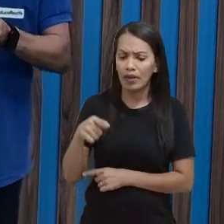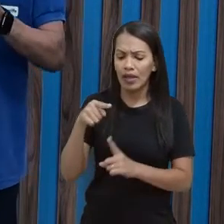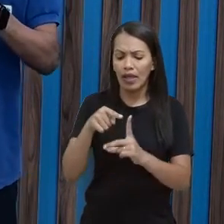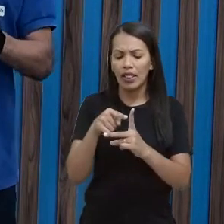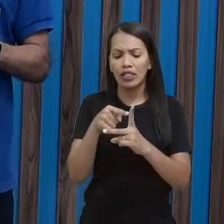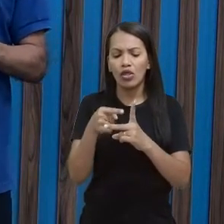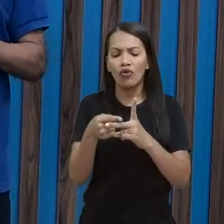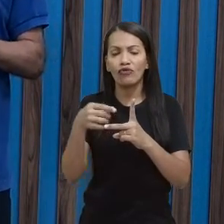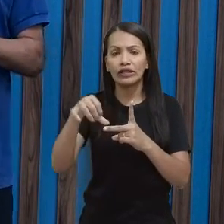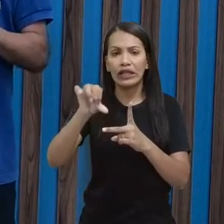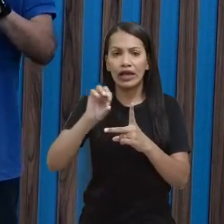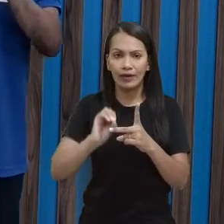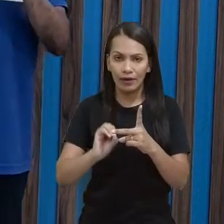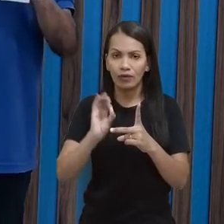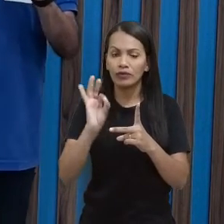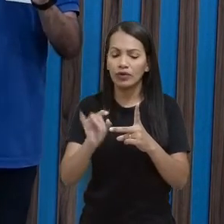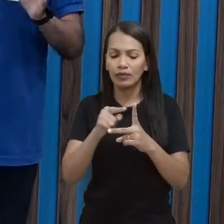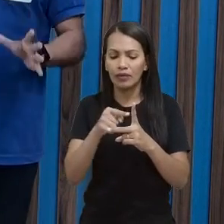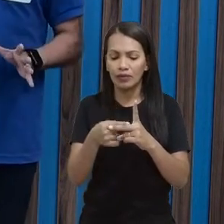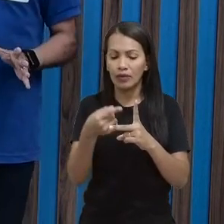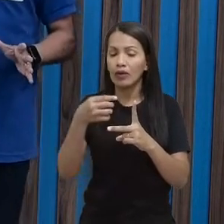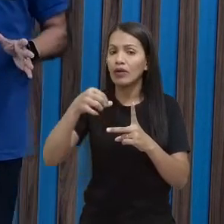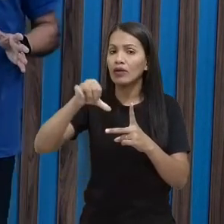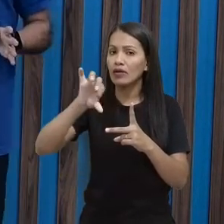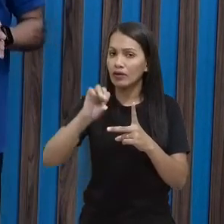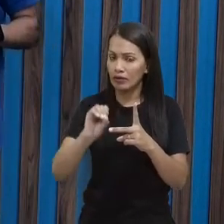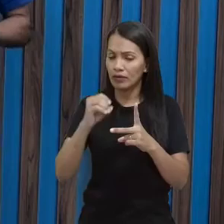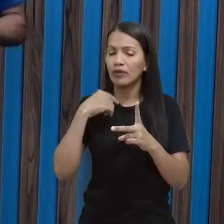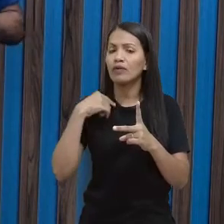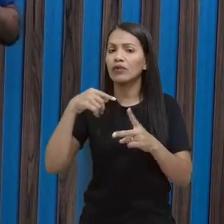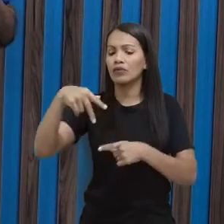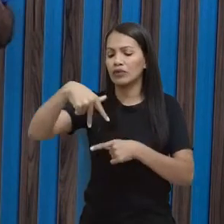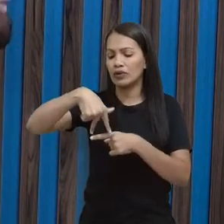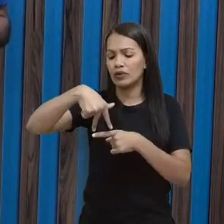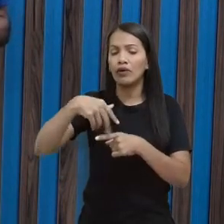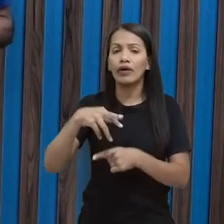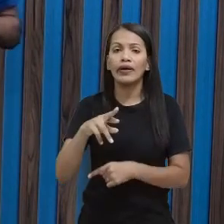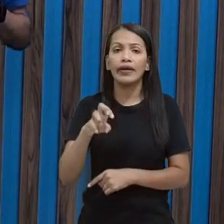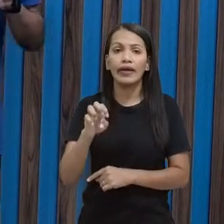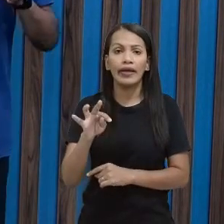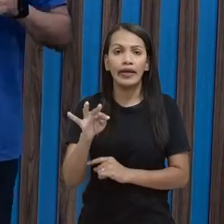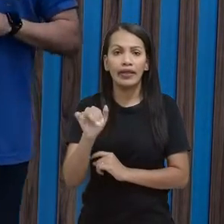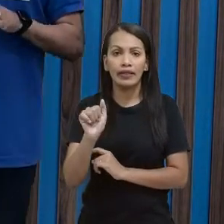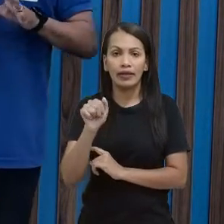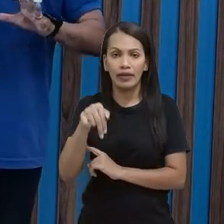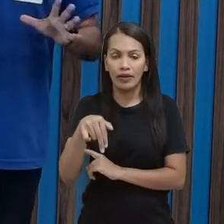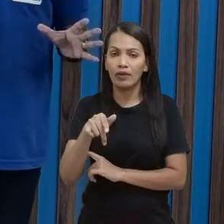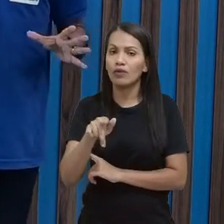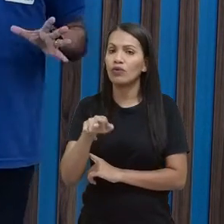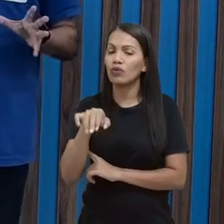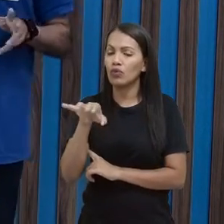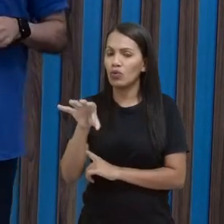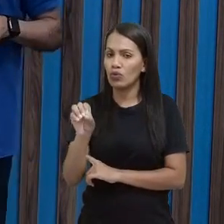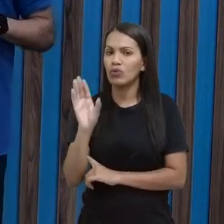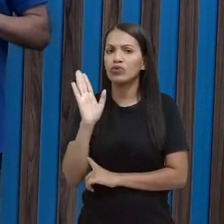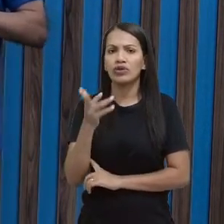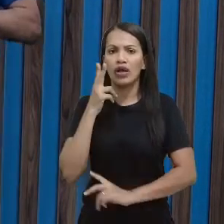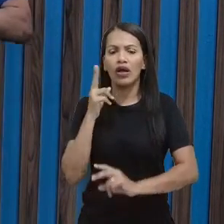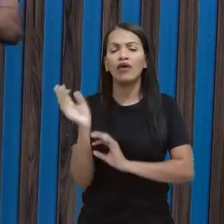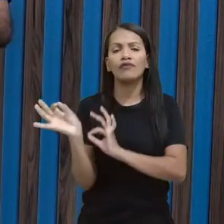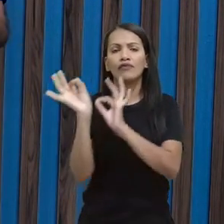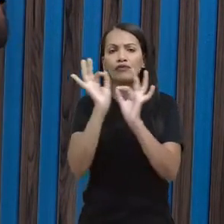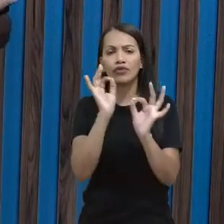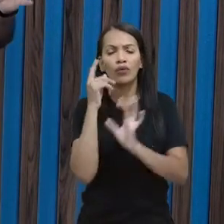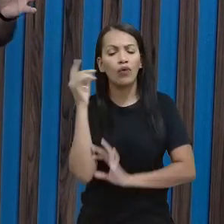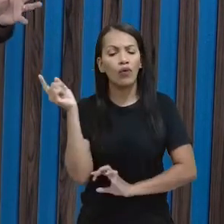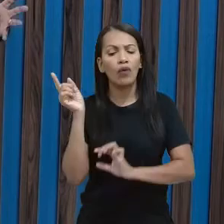90 graus. Então, o triângulo que tem 90 graus a gente chama de triângulo retângulo. Vocês já viram isso aí conosco. E aí organiza